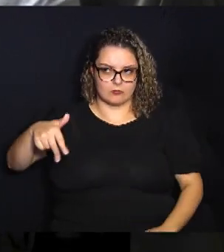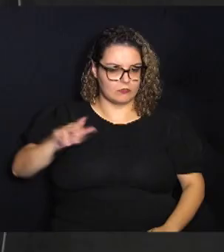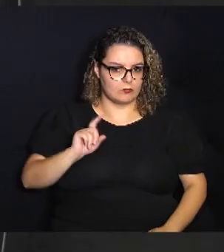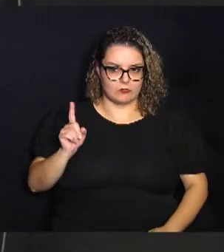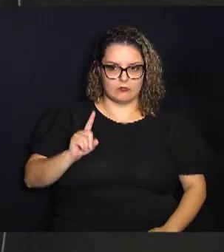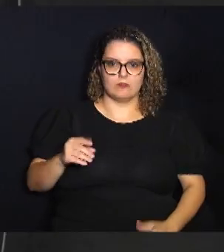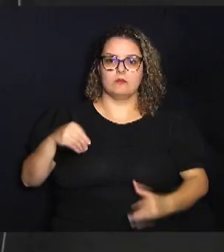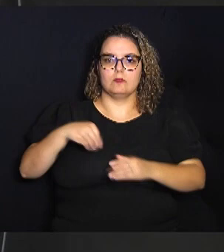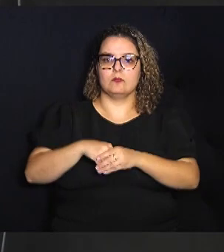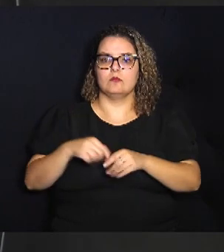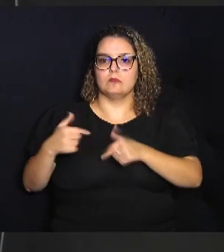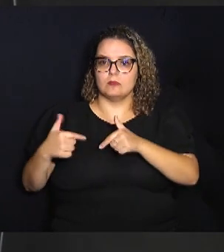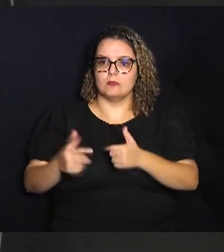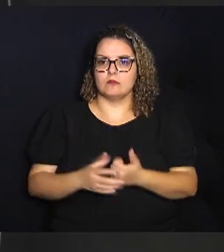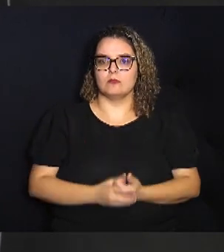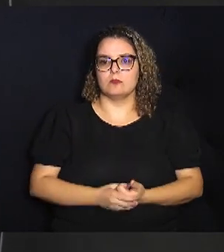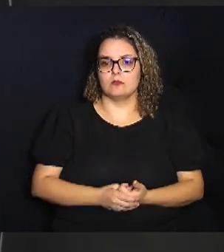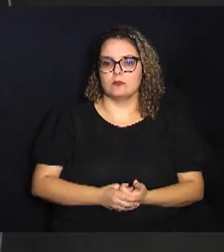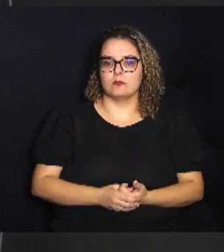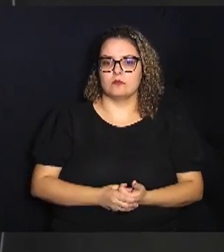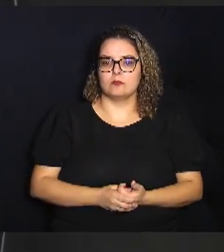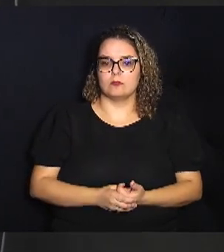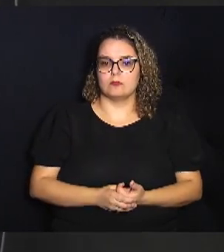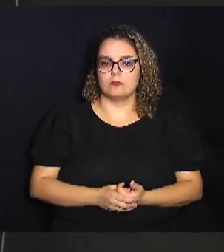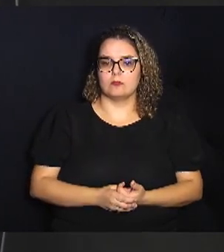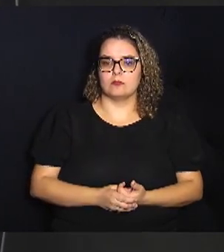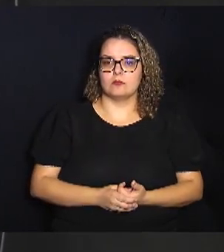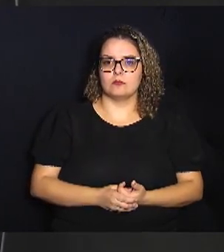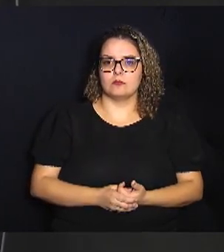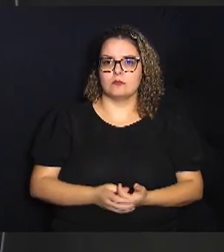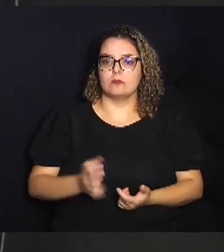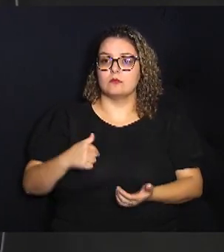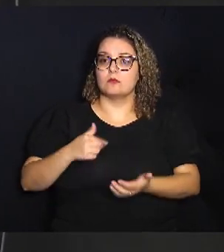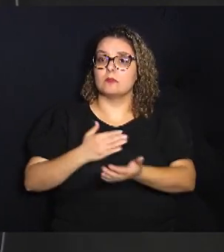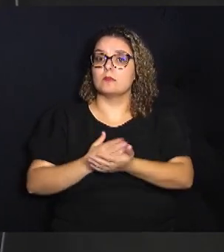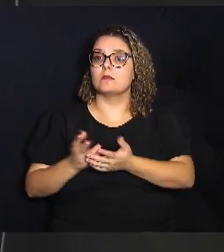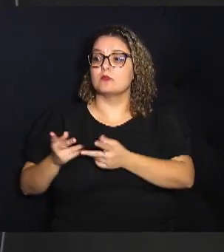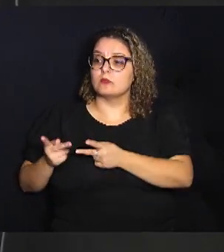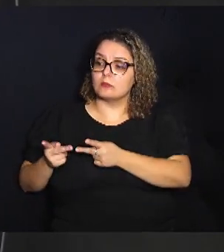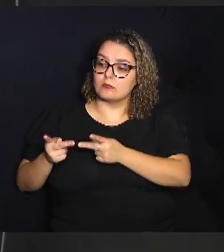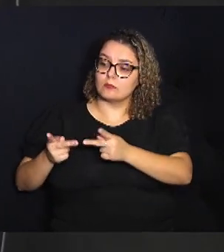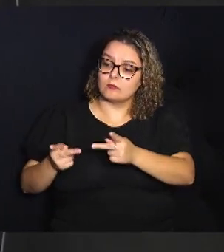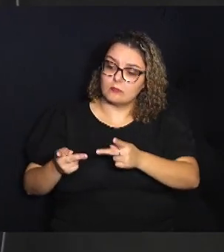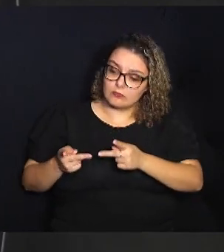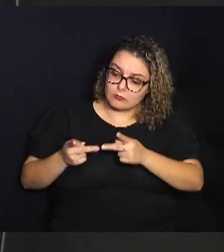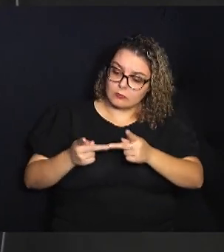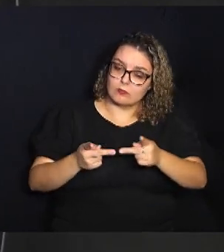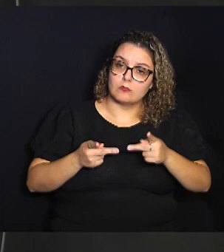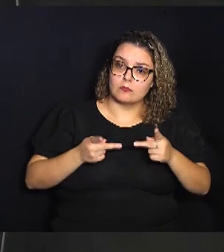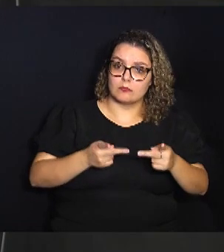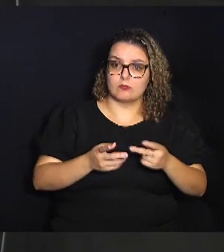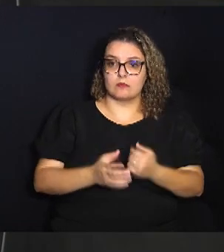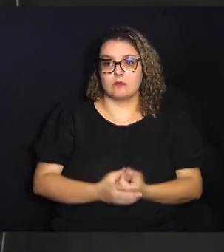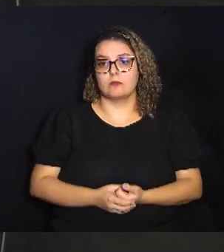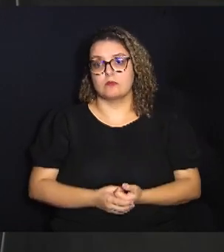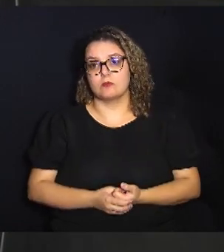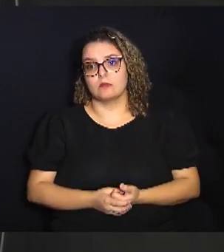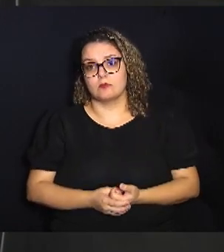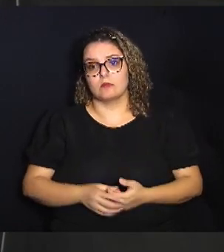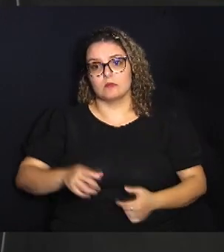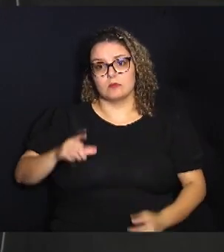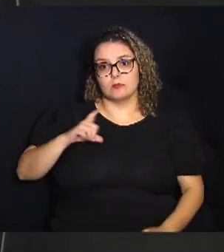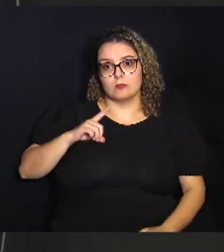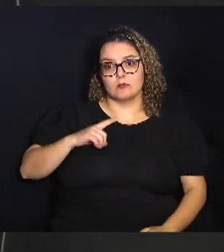meu trabalho. Aí eu comecei a visitar um pouco mais o pessoal, tirei um dia